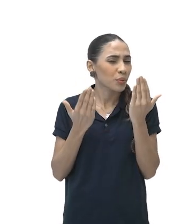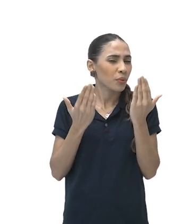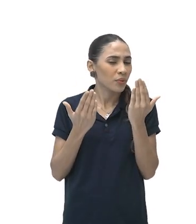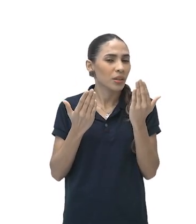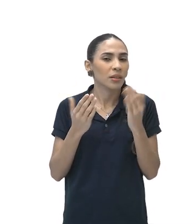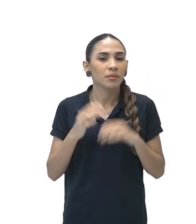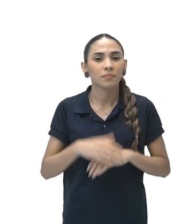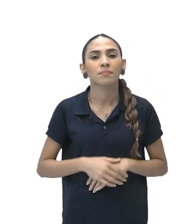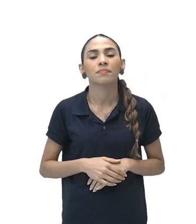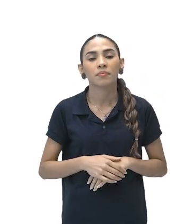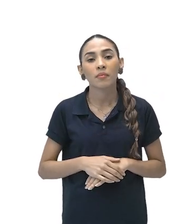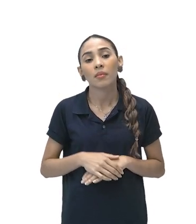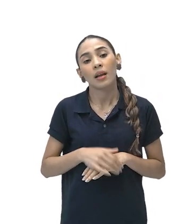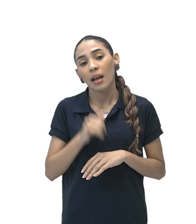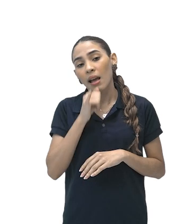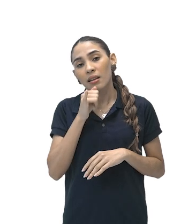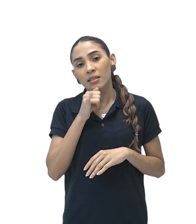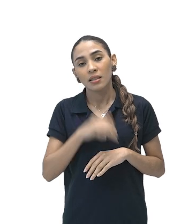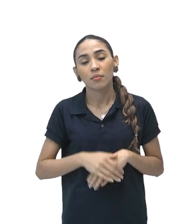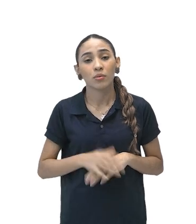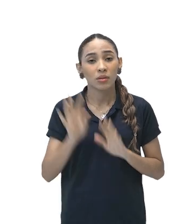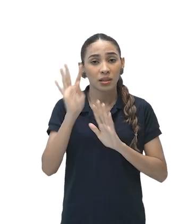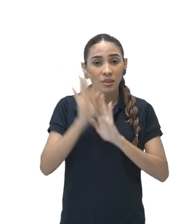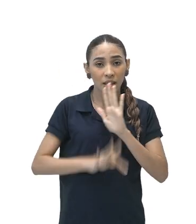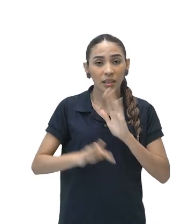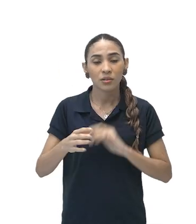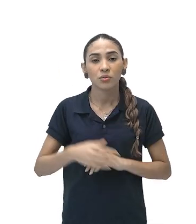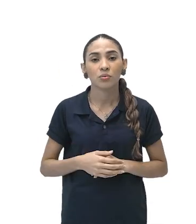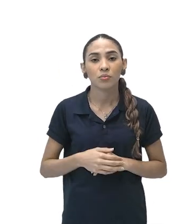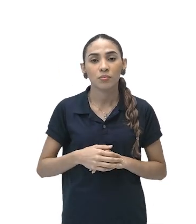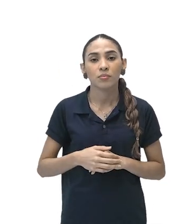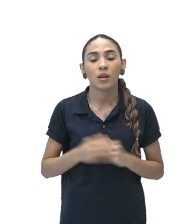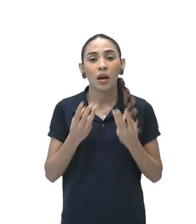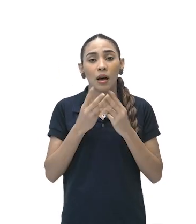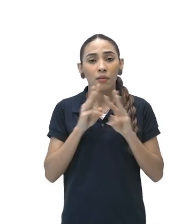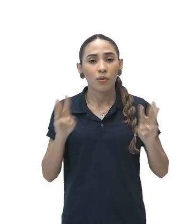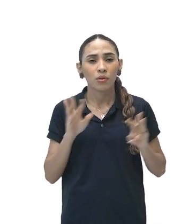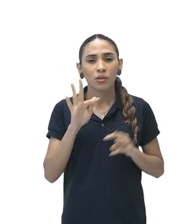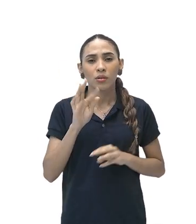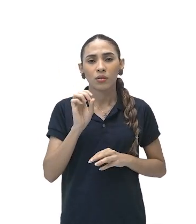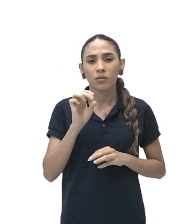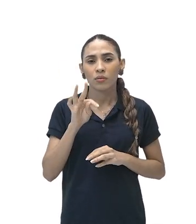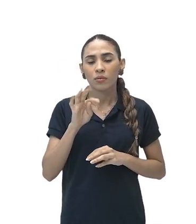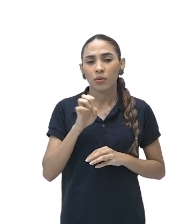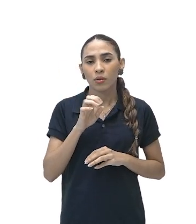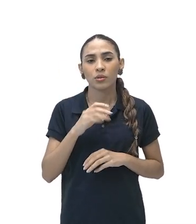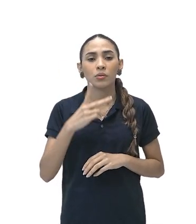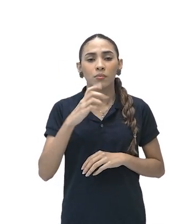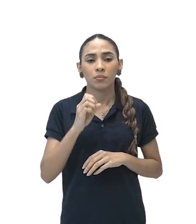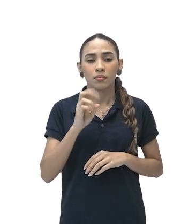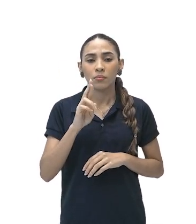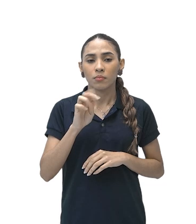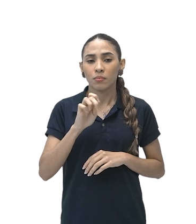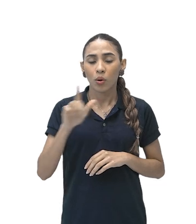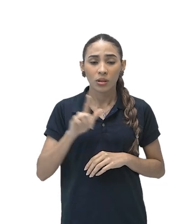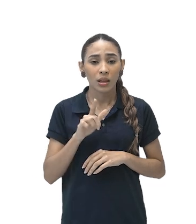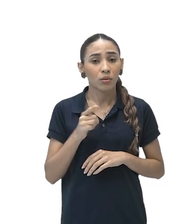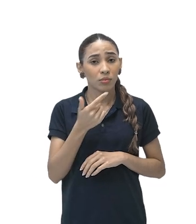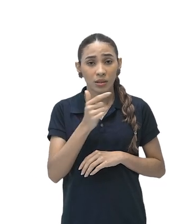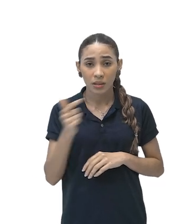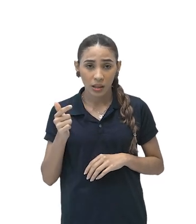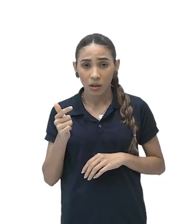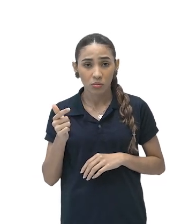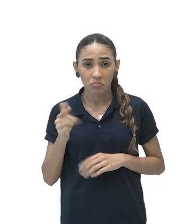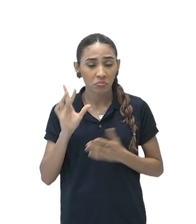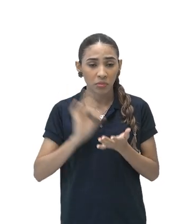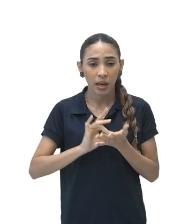daquela notícia, né? No caso aí daquele nosso texto, a fonte é Portal da Notícia, um meio de comunicação que não existe,